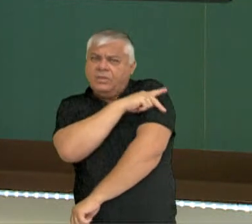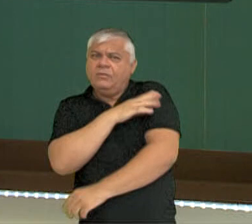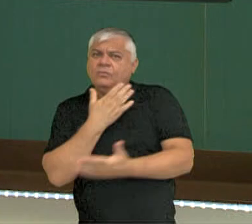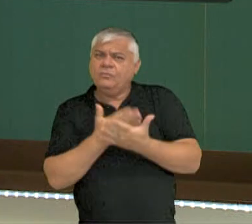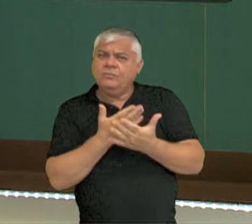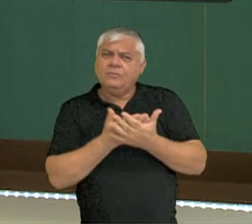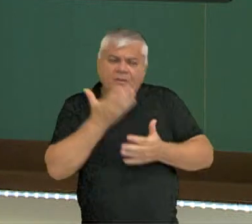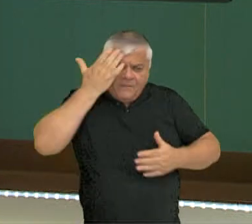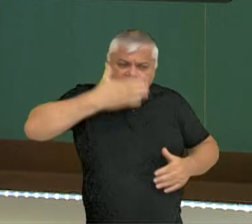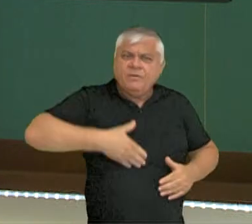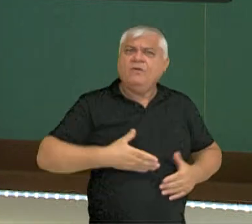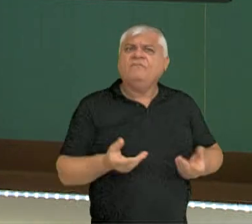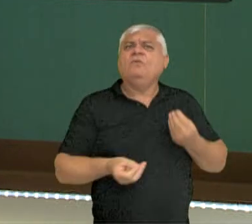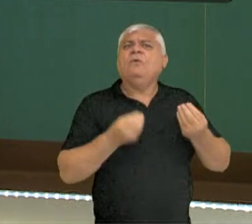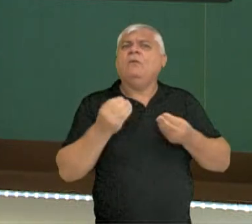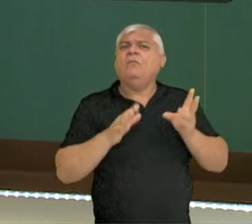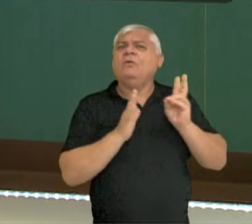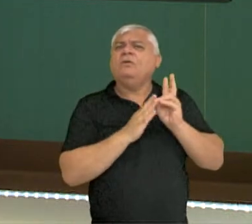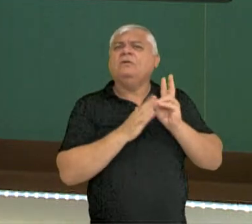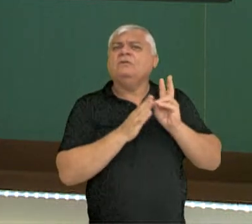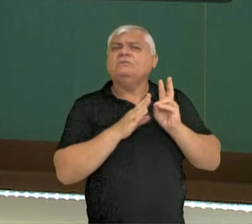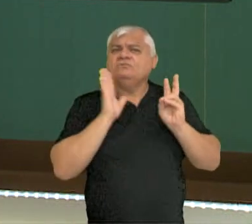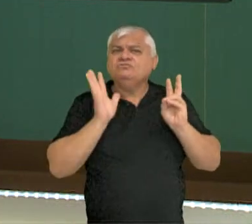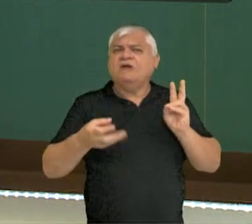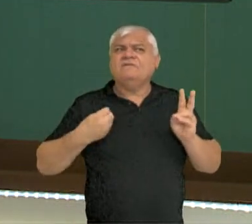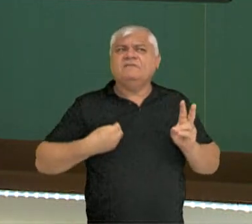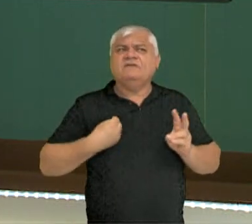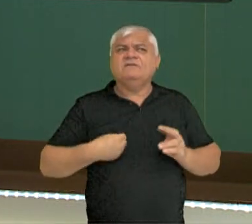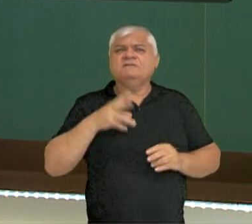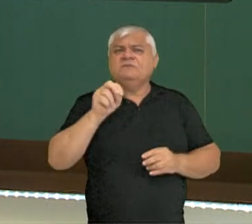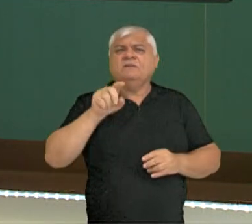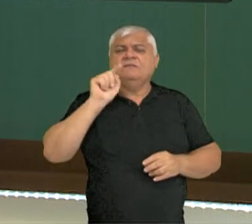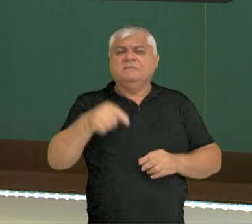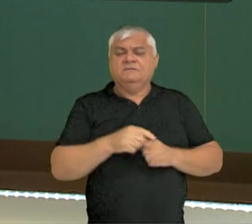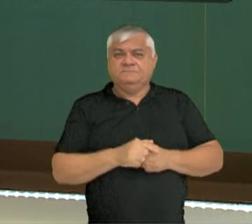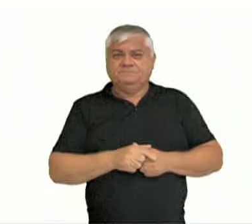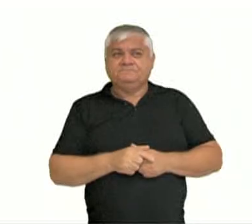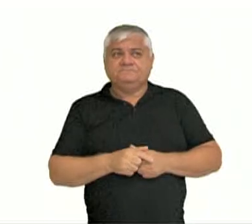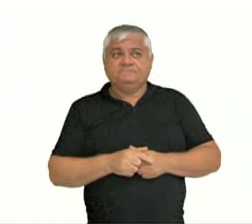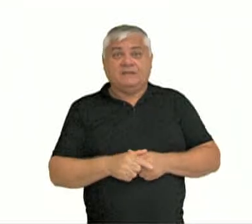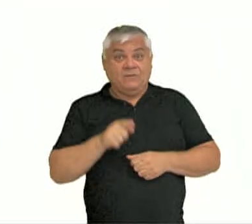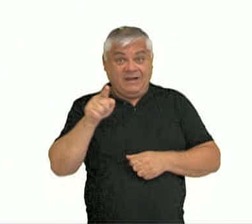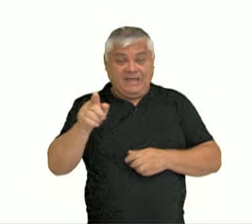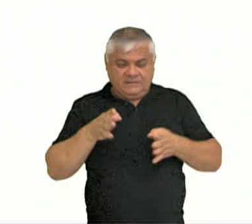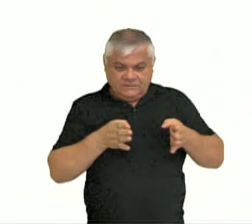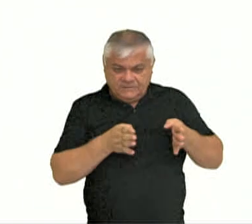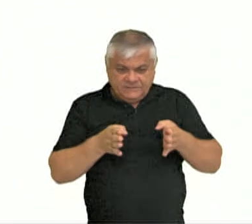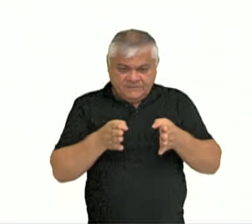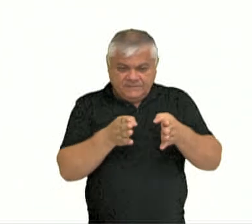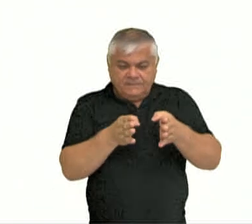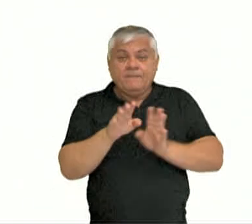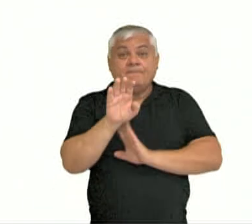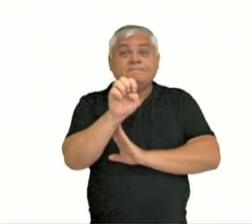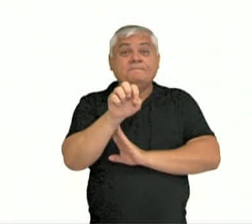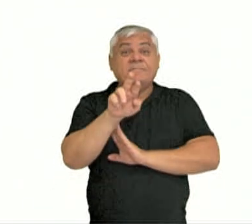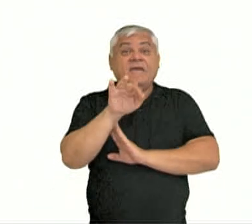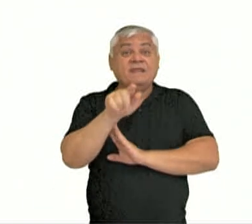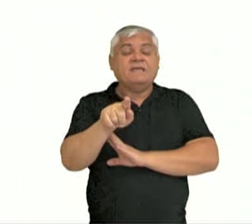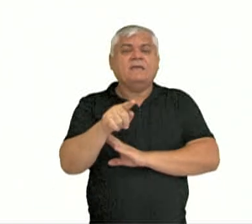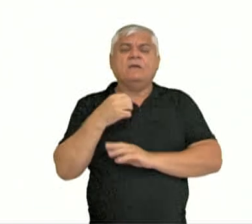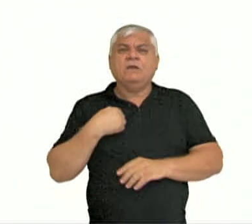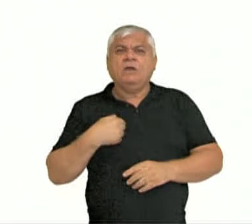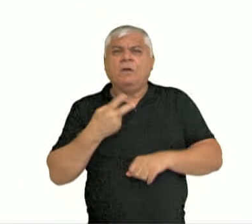parar esses habitantes no Brasil, esses caçadores? O Estreito de Bering se tornou uma passagem para grupos humanos nômades, que